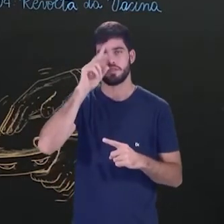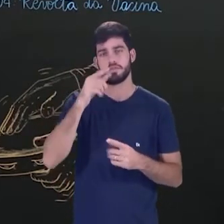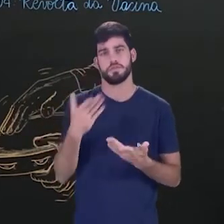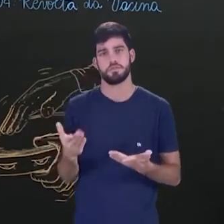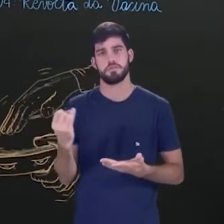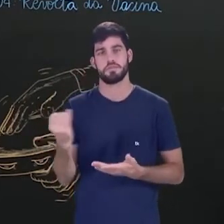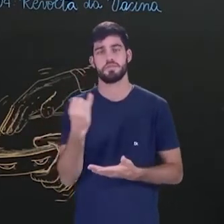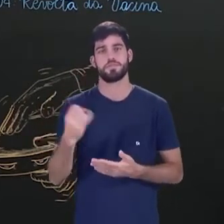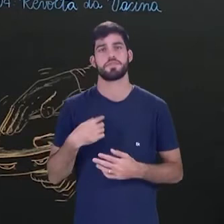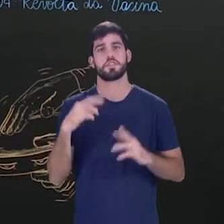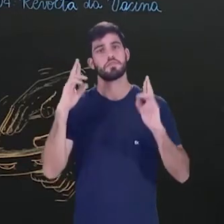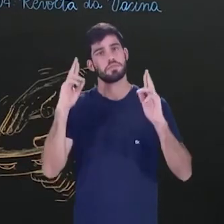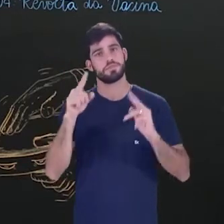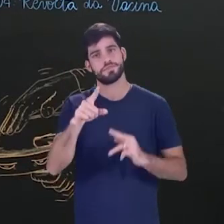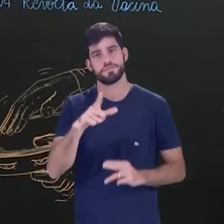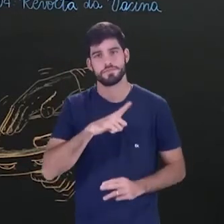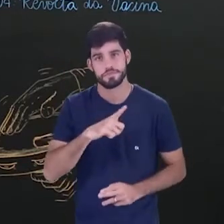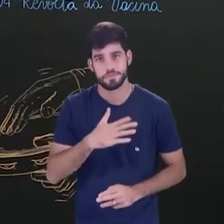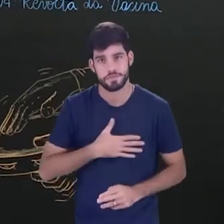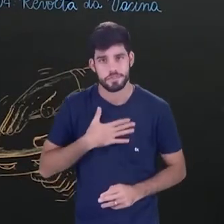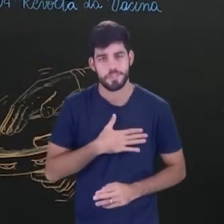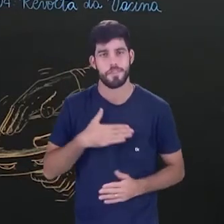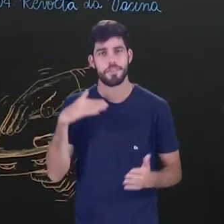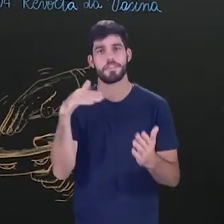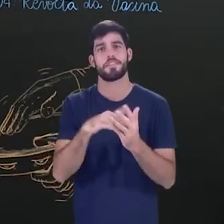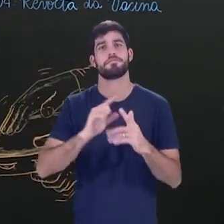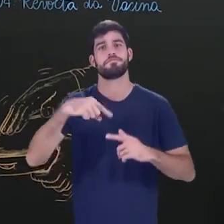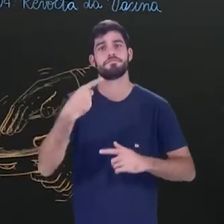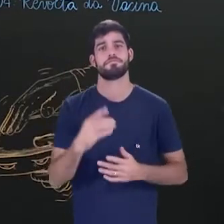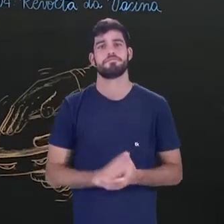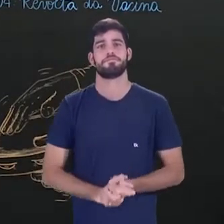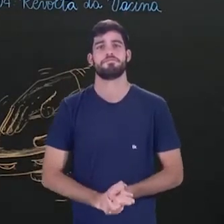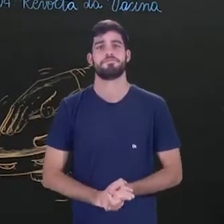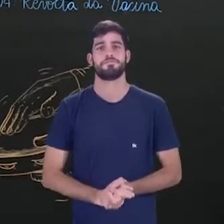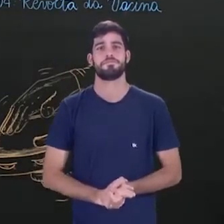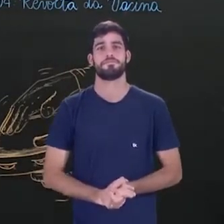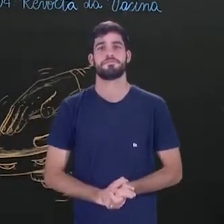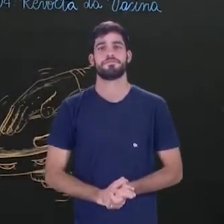isso. Eu espero que vocês tenham gostado. Até uma próxima vez.